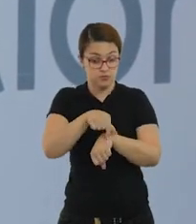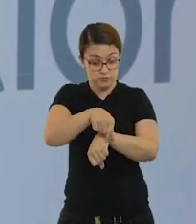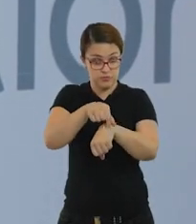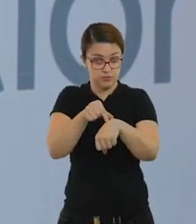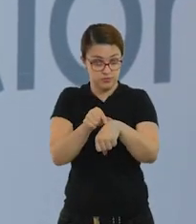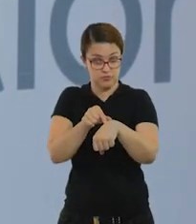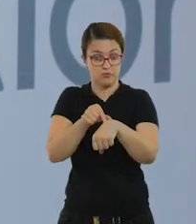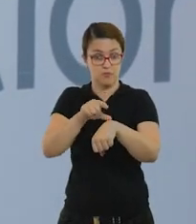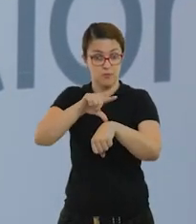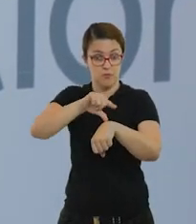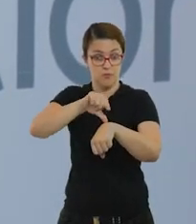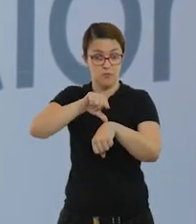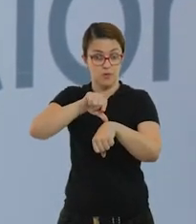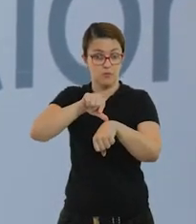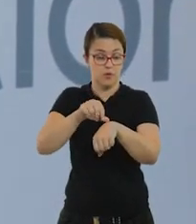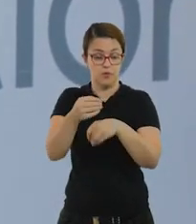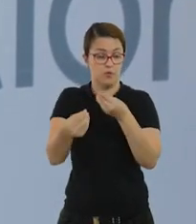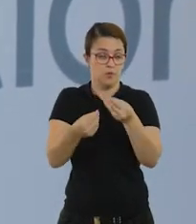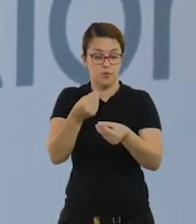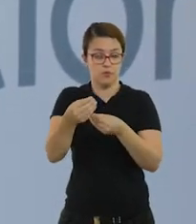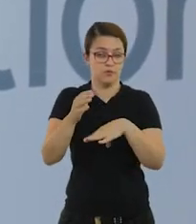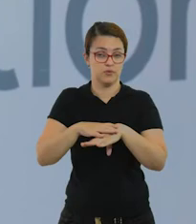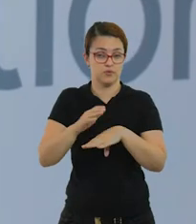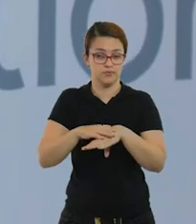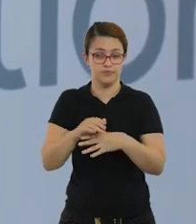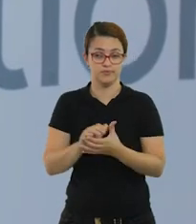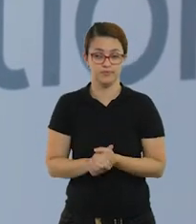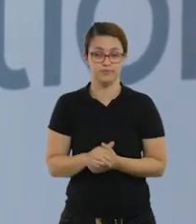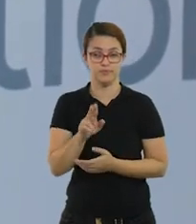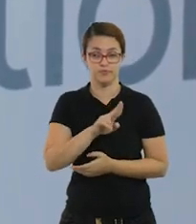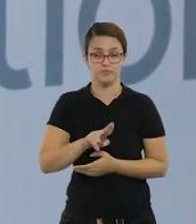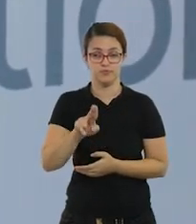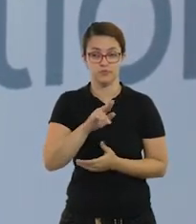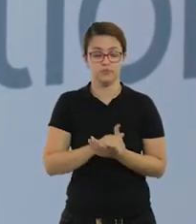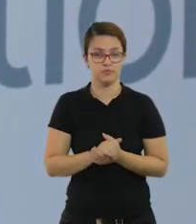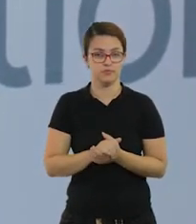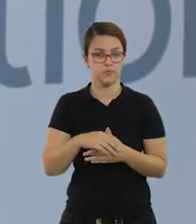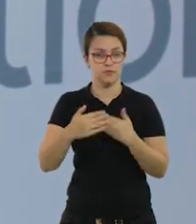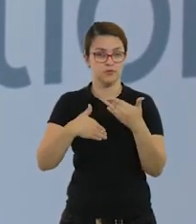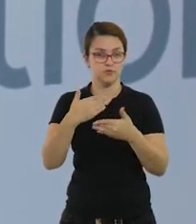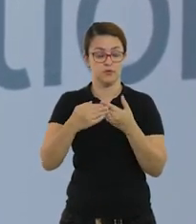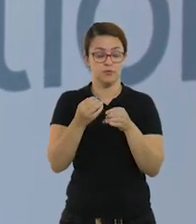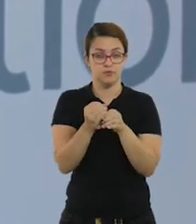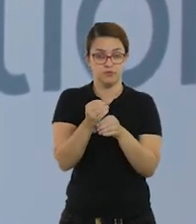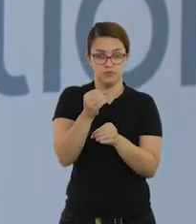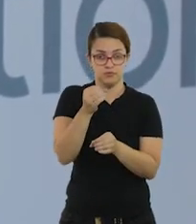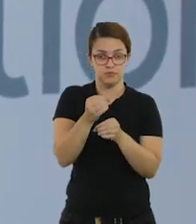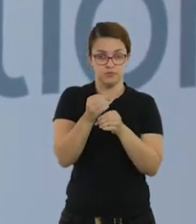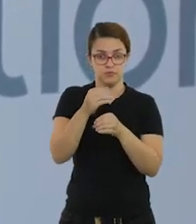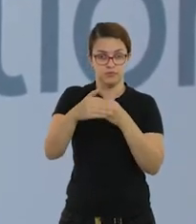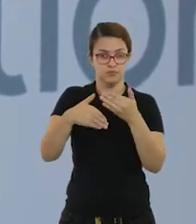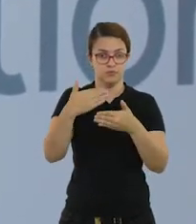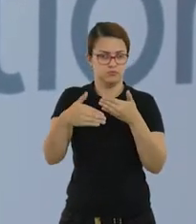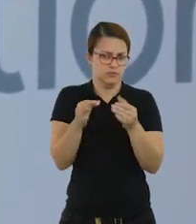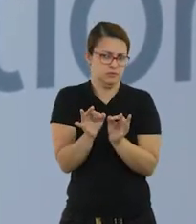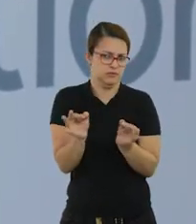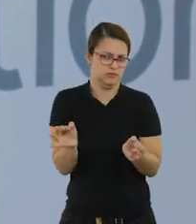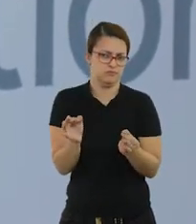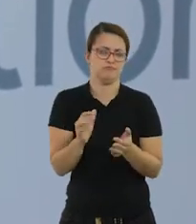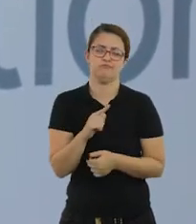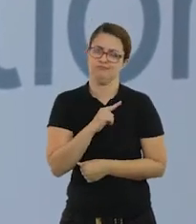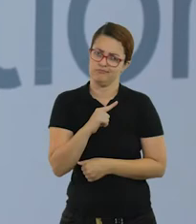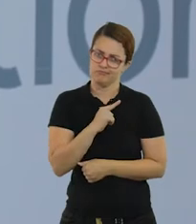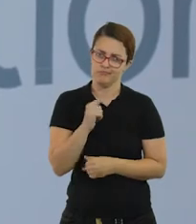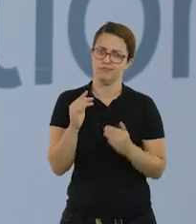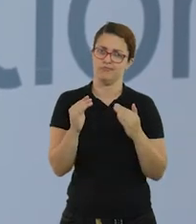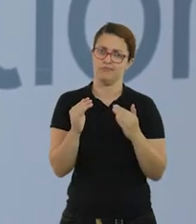de pulso. Vamos lá. Passo a passo para vocês. Vocês vão precisar de rolinhos de papel higiênico. Coisa